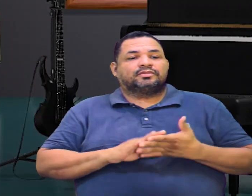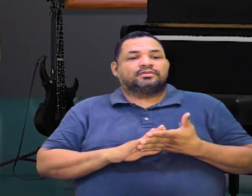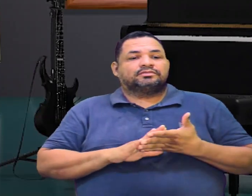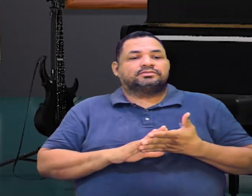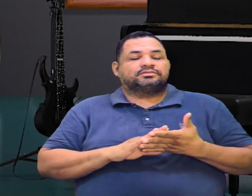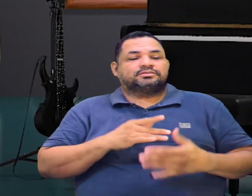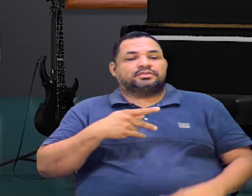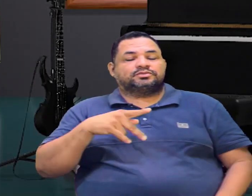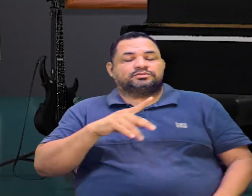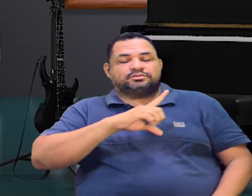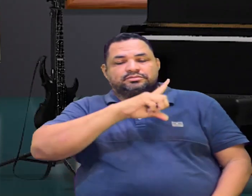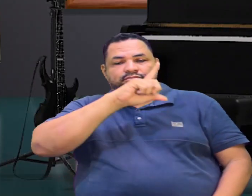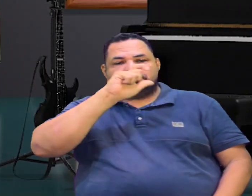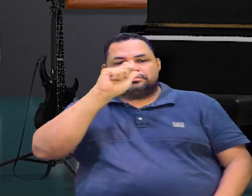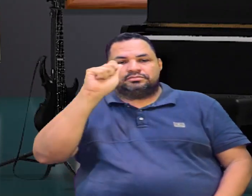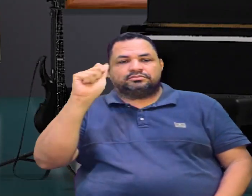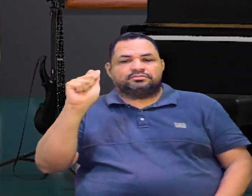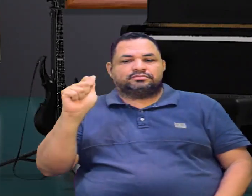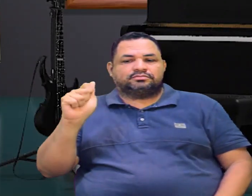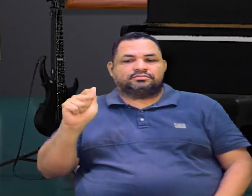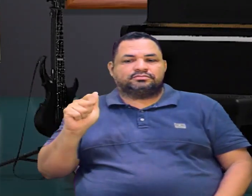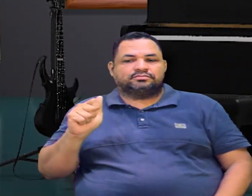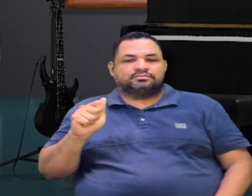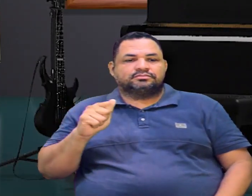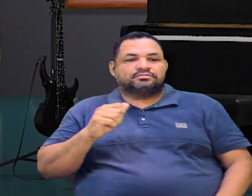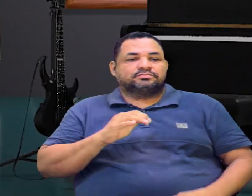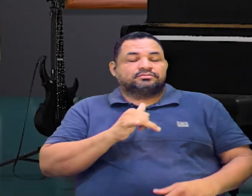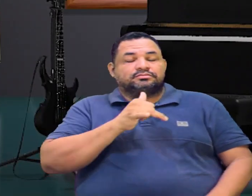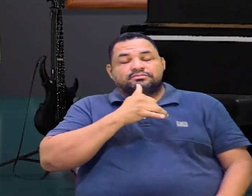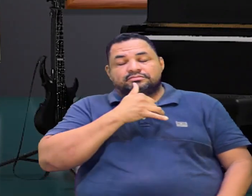os teus dias